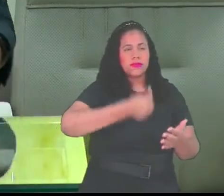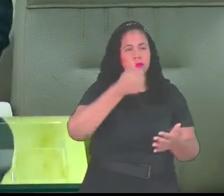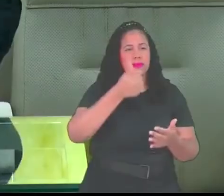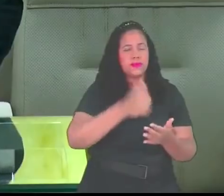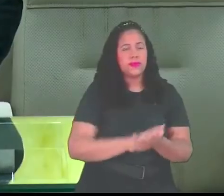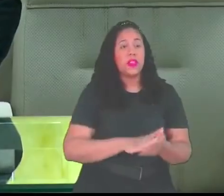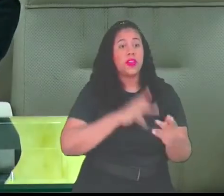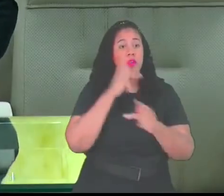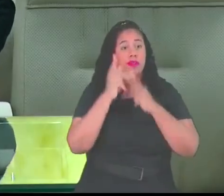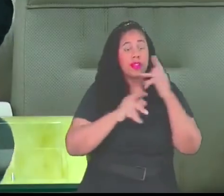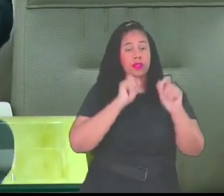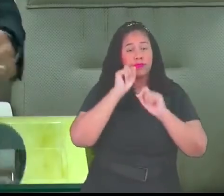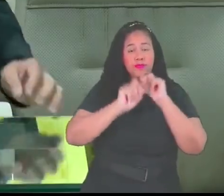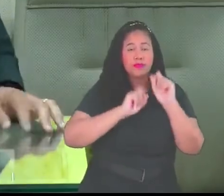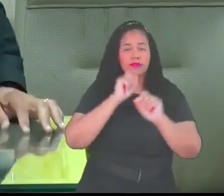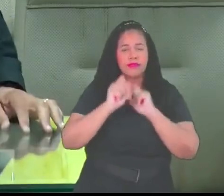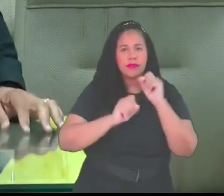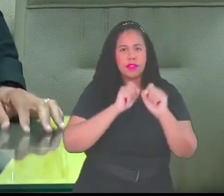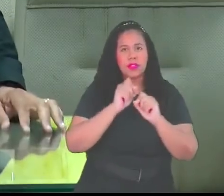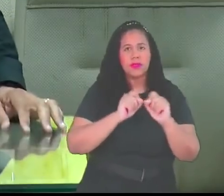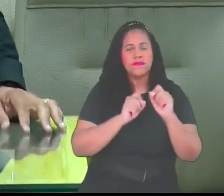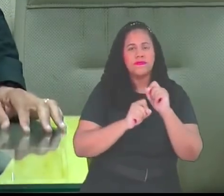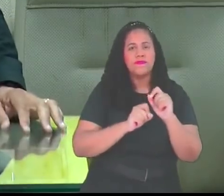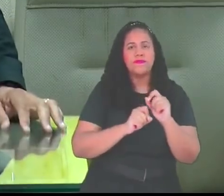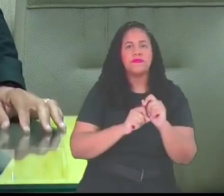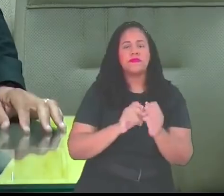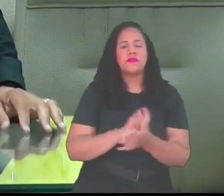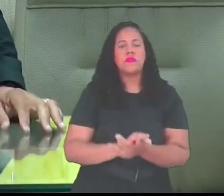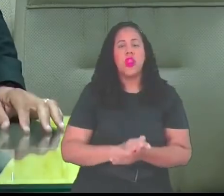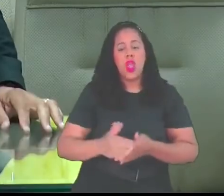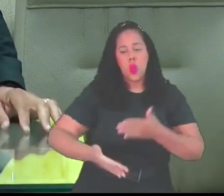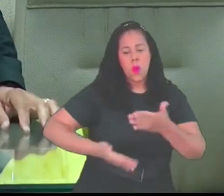fala da sociedade literária de Ezequias.